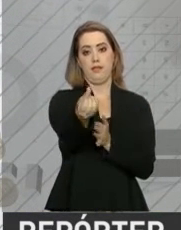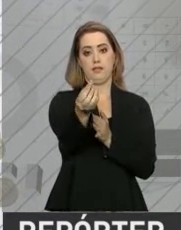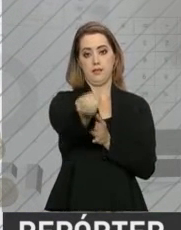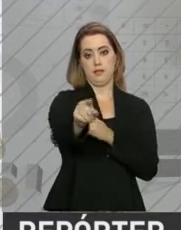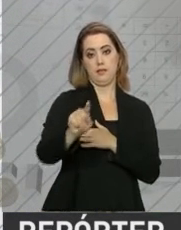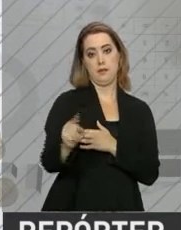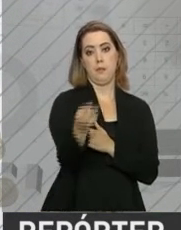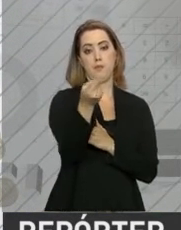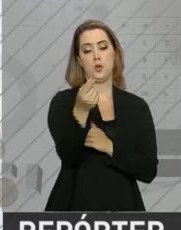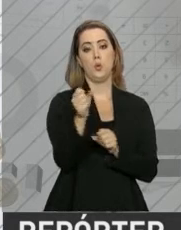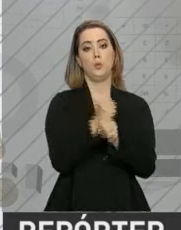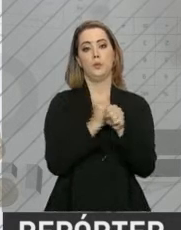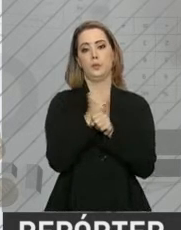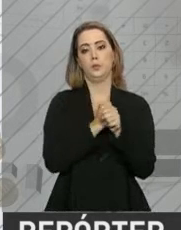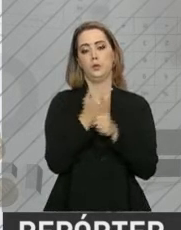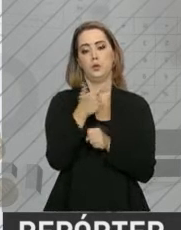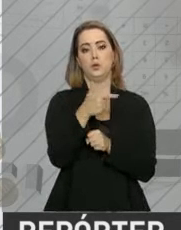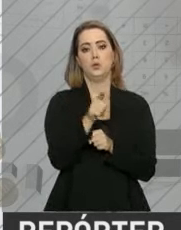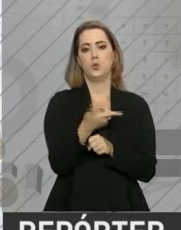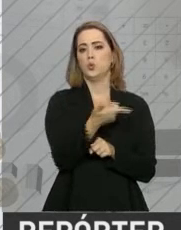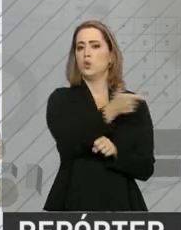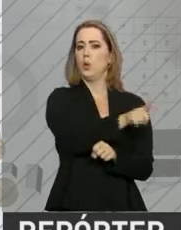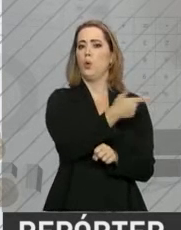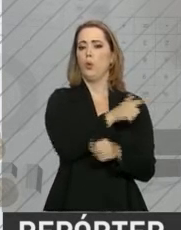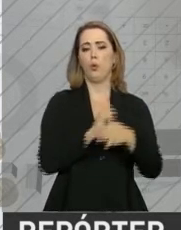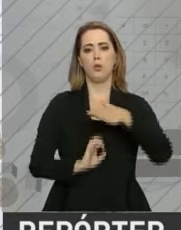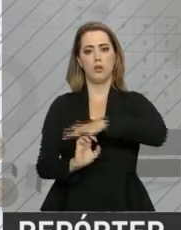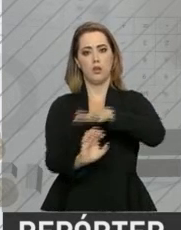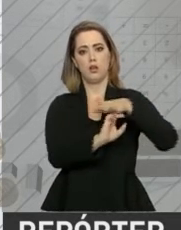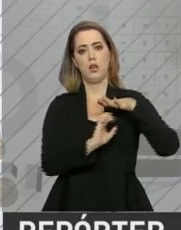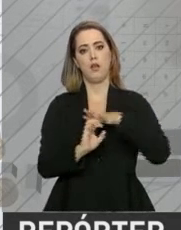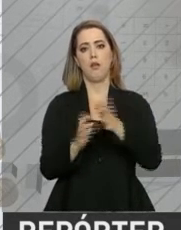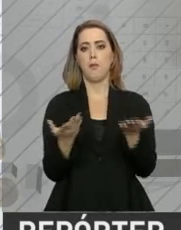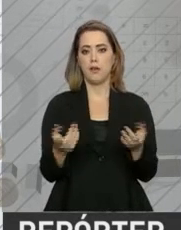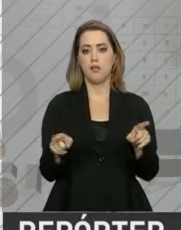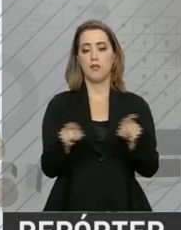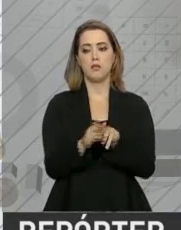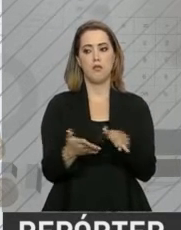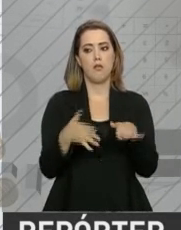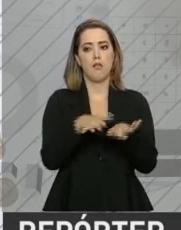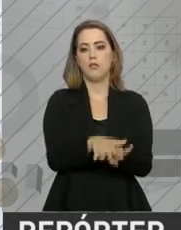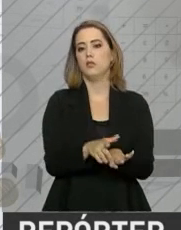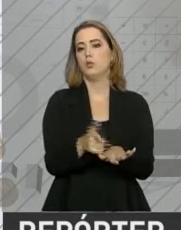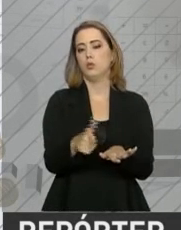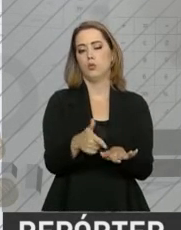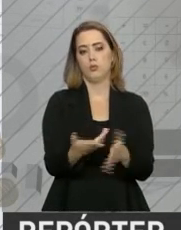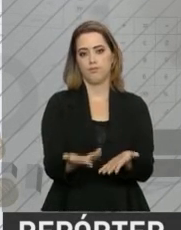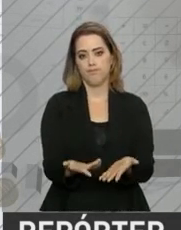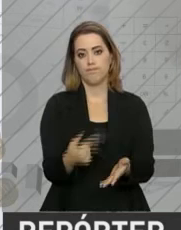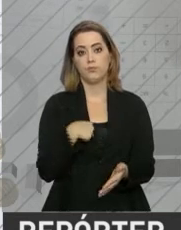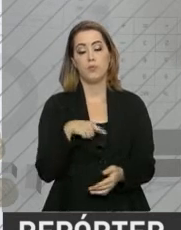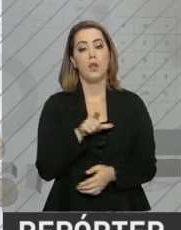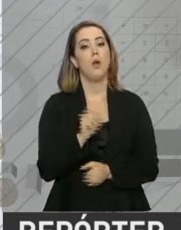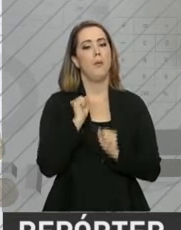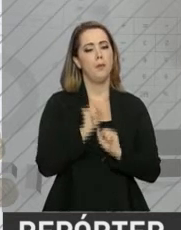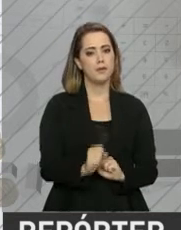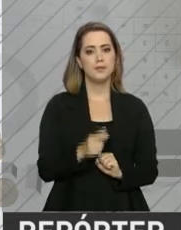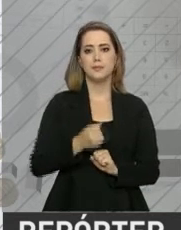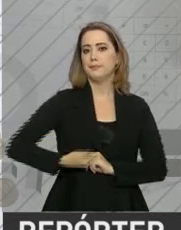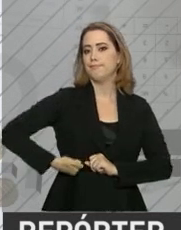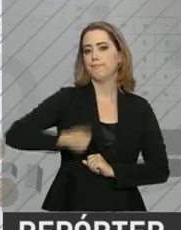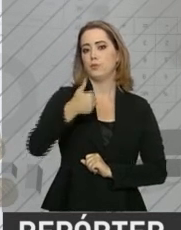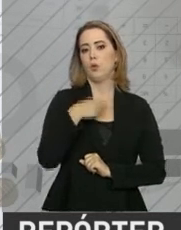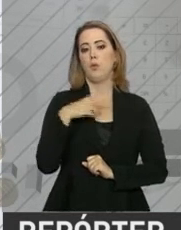R$60 mil por ano e não ter participação em outra empresa como sócio ou titular. Entre as vantagens está o registro